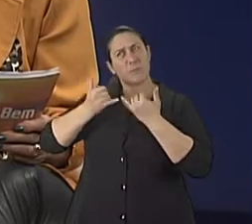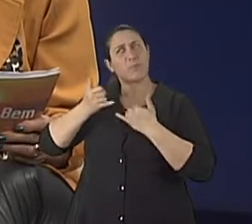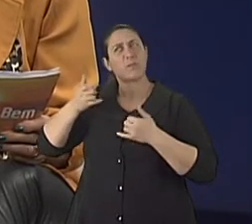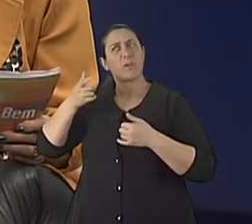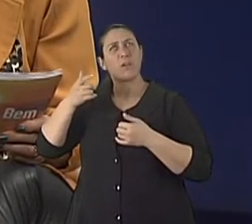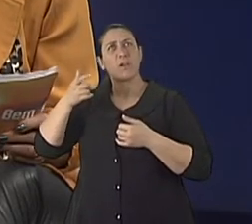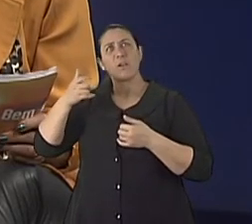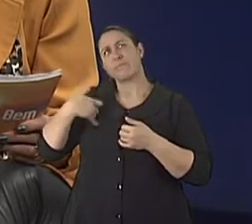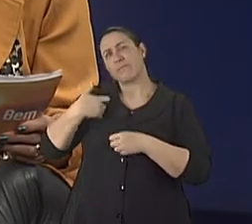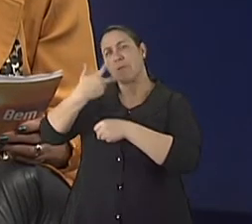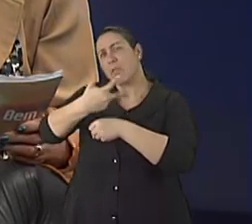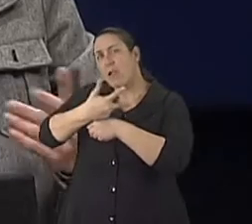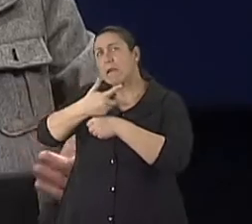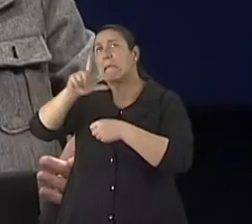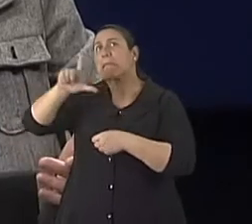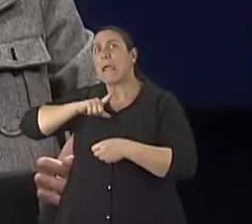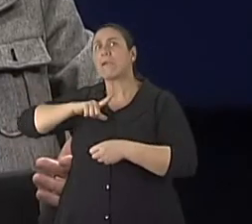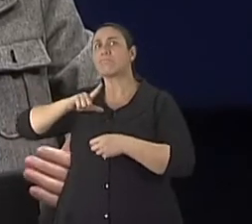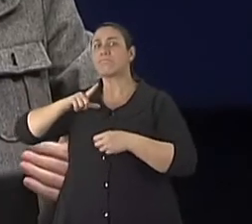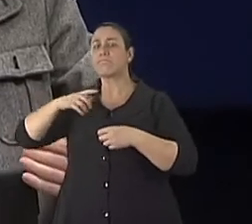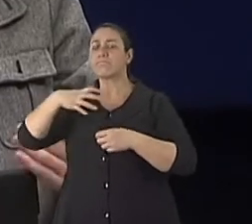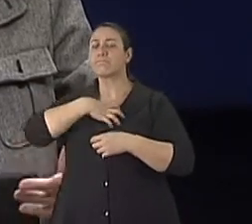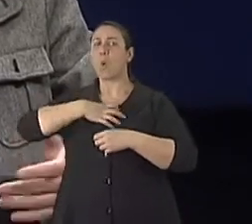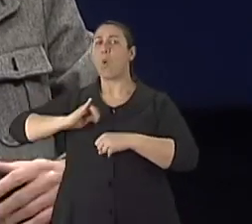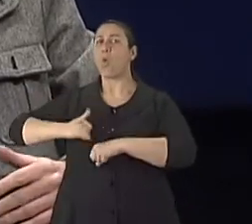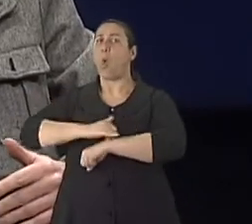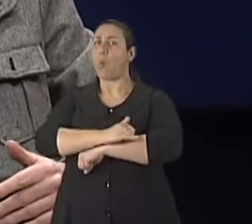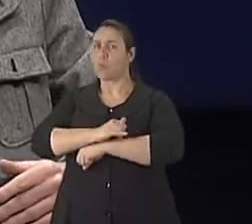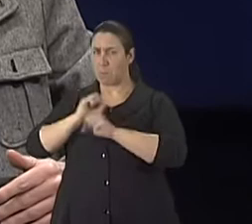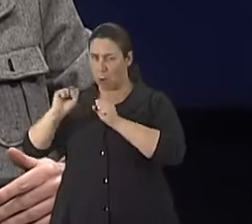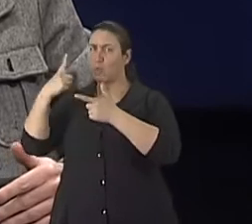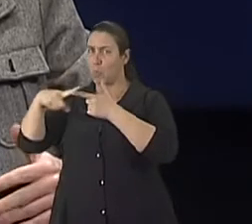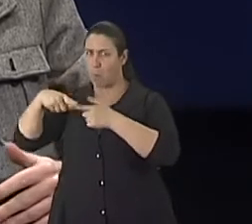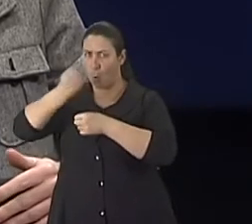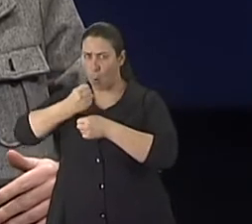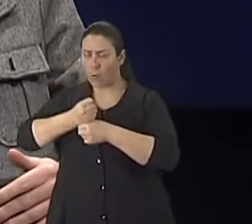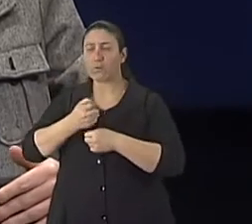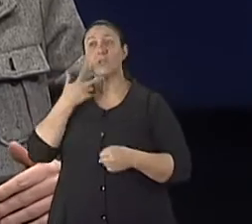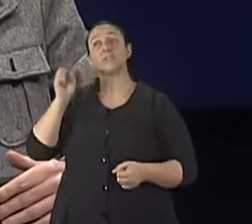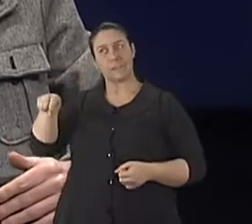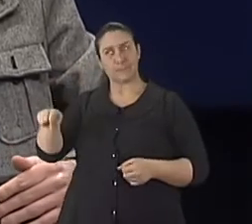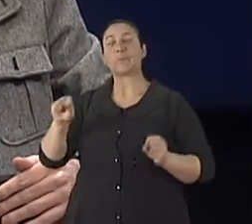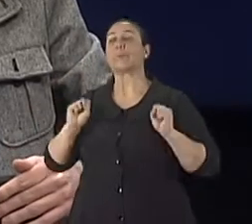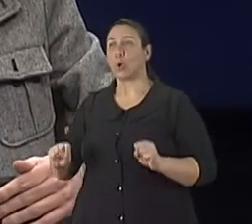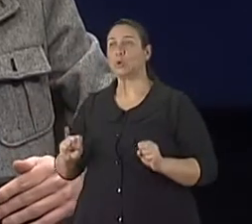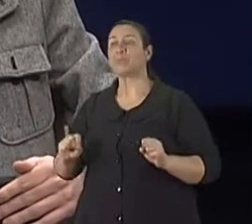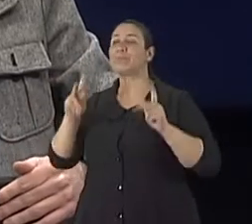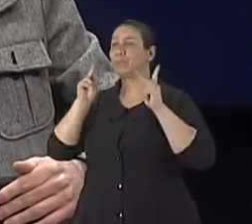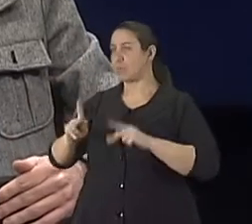um agregado para prejudicar a coluna é um agravante né é um agravante para precificar digamos a coluna o idoso